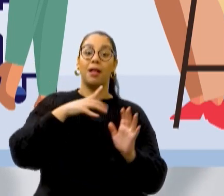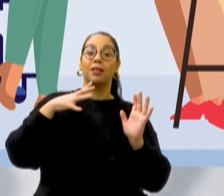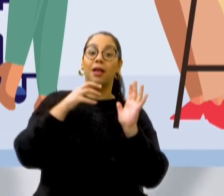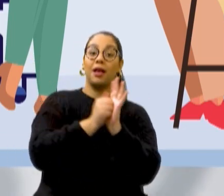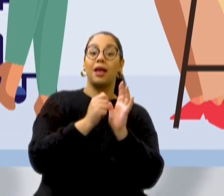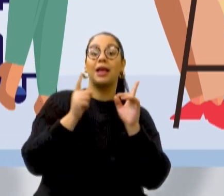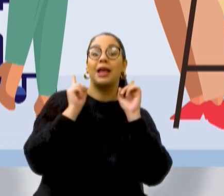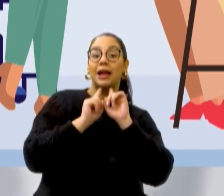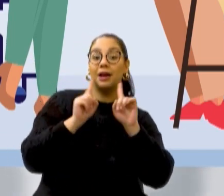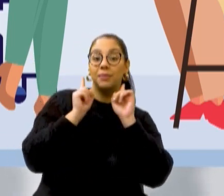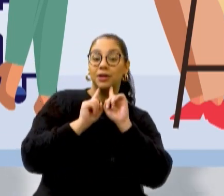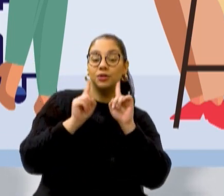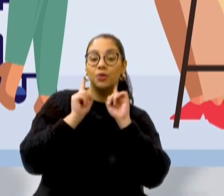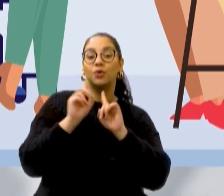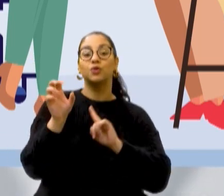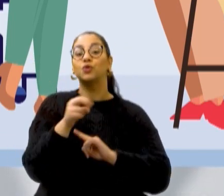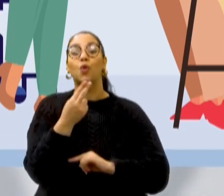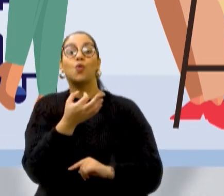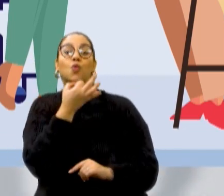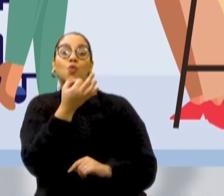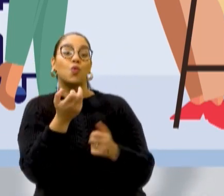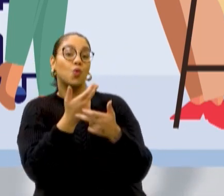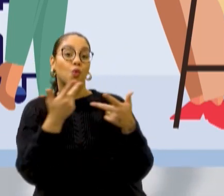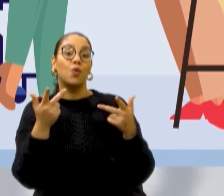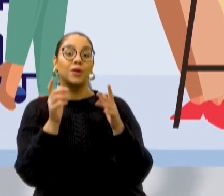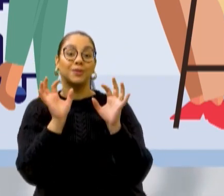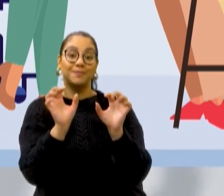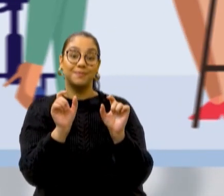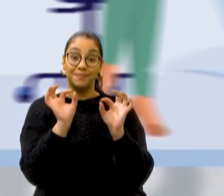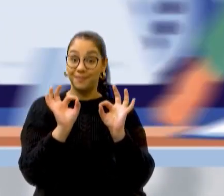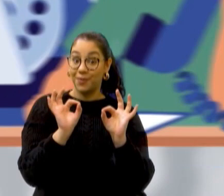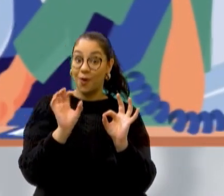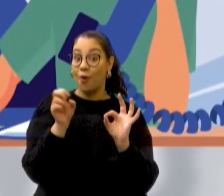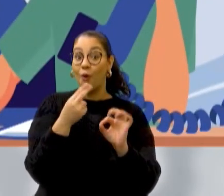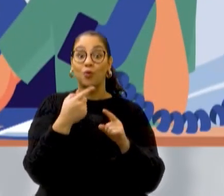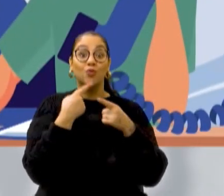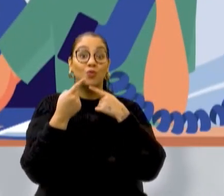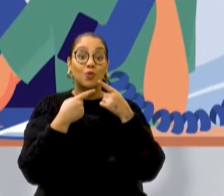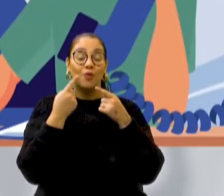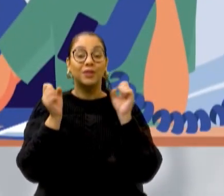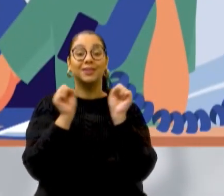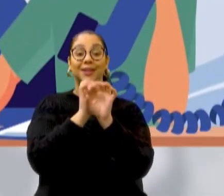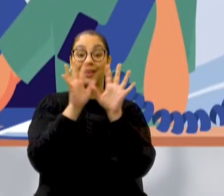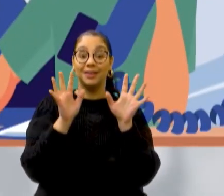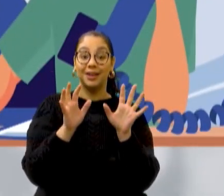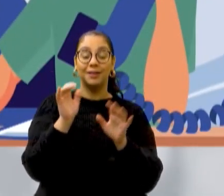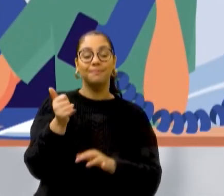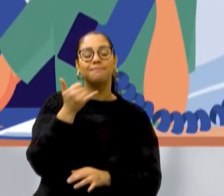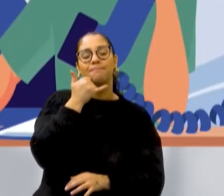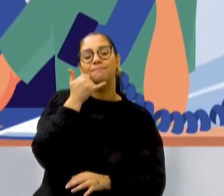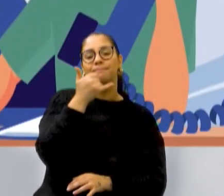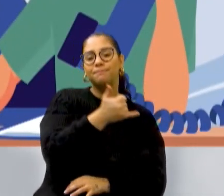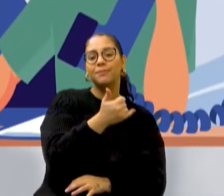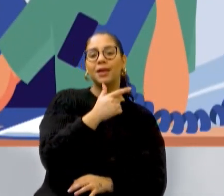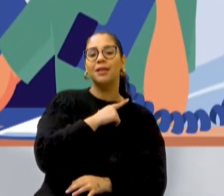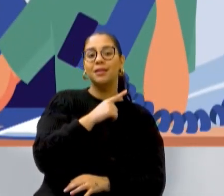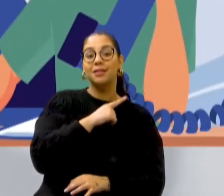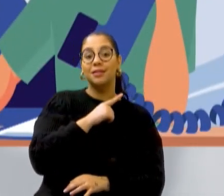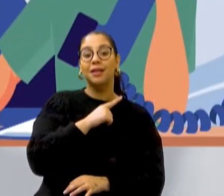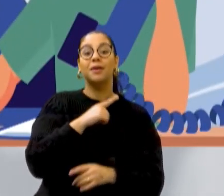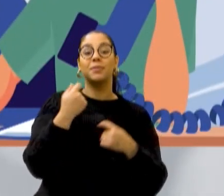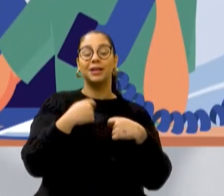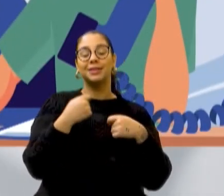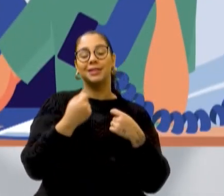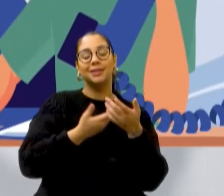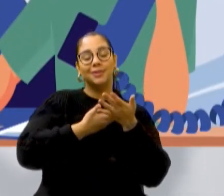registrar reclamações ou elogios quanto tirar dúvidas quem trabalha como atendente de saque deve realizar